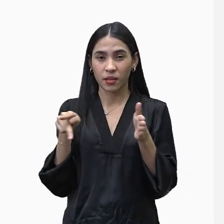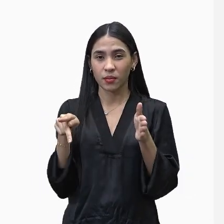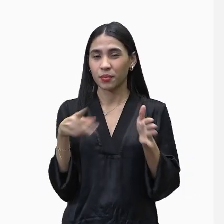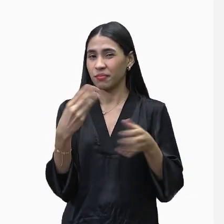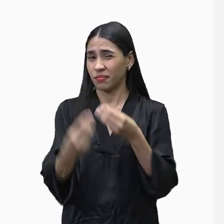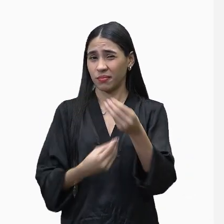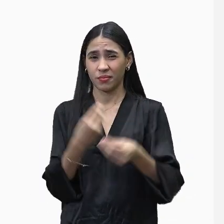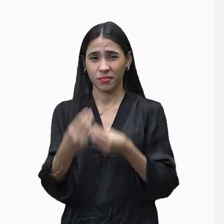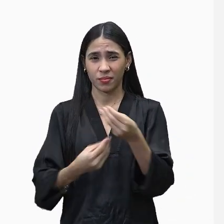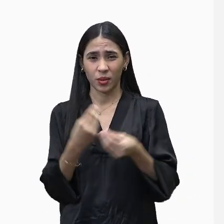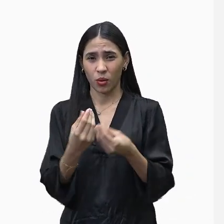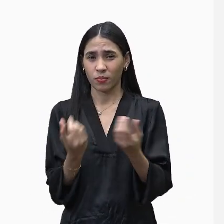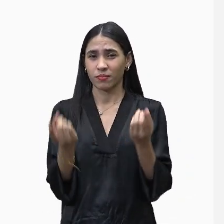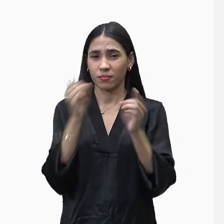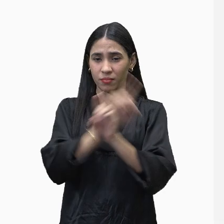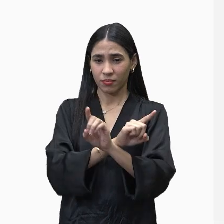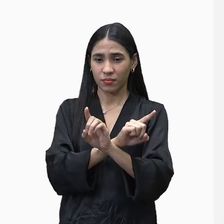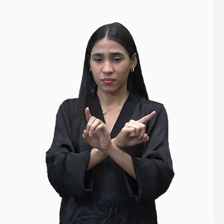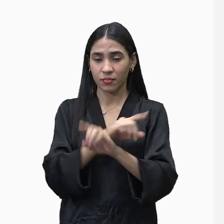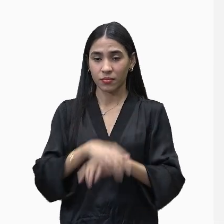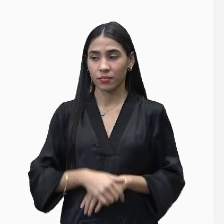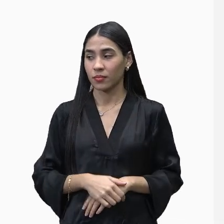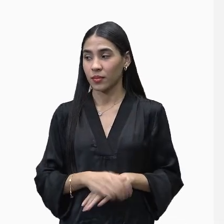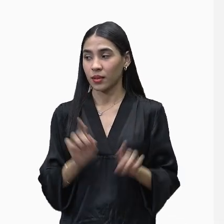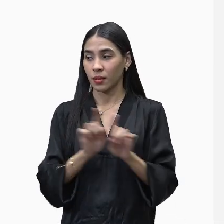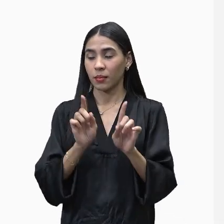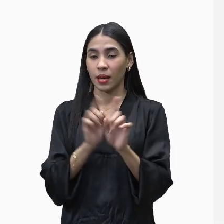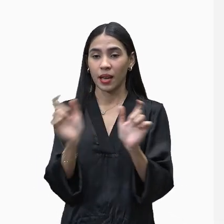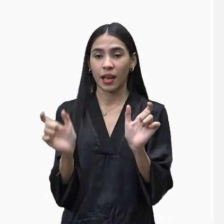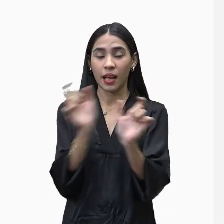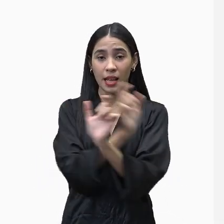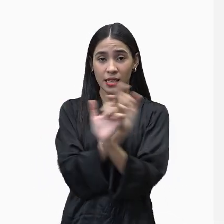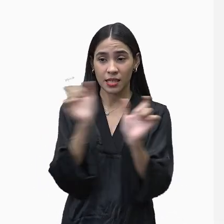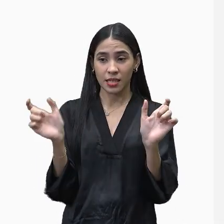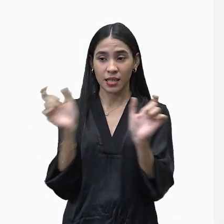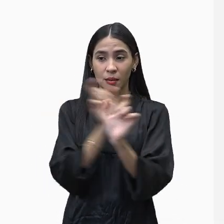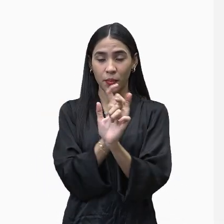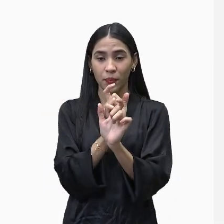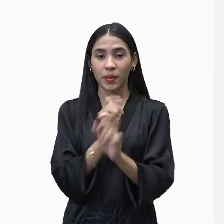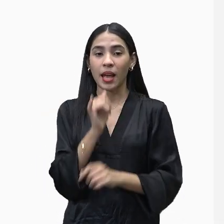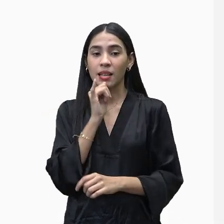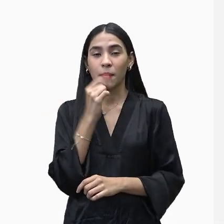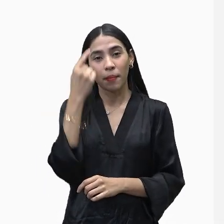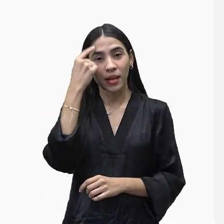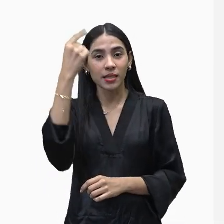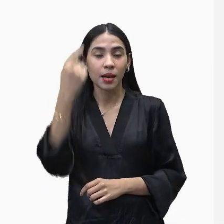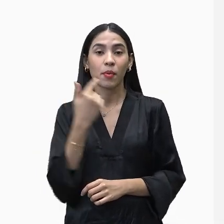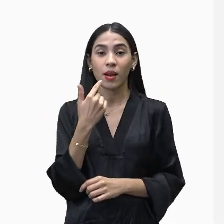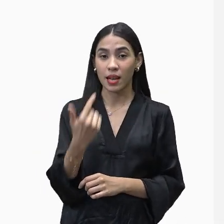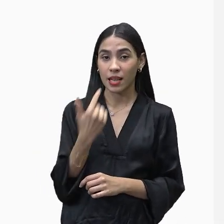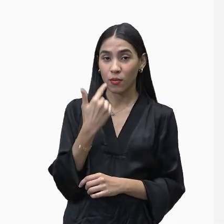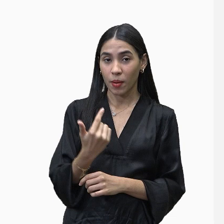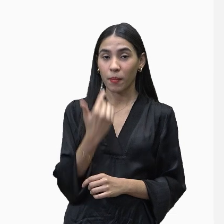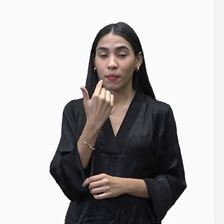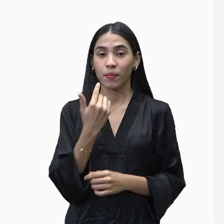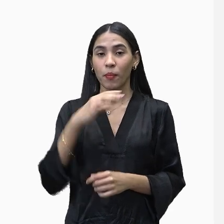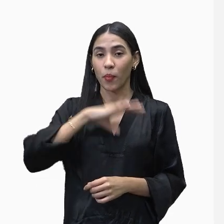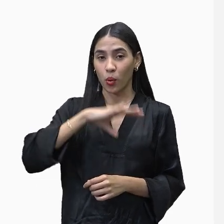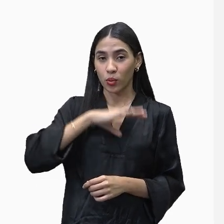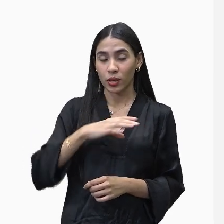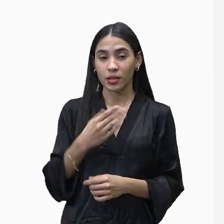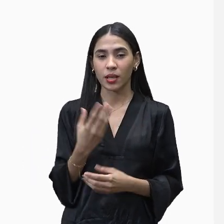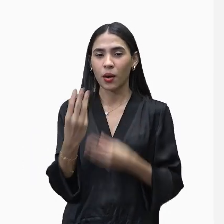assim inversão, gente? Quando nós pensamos na nossa língua, na língua portuguesa, como nós